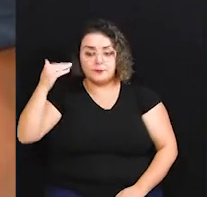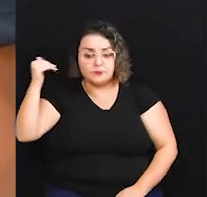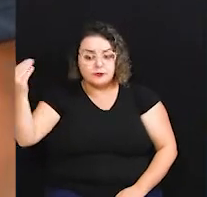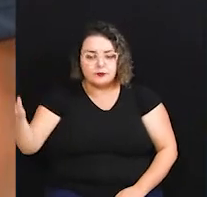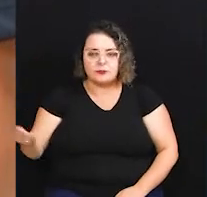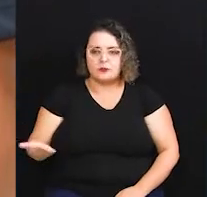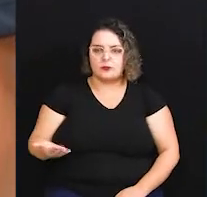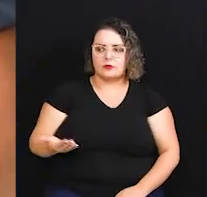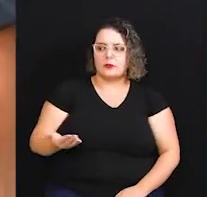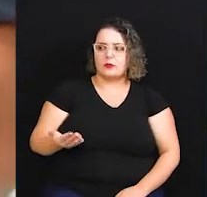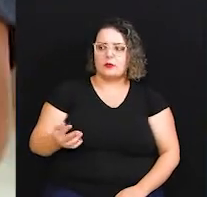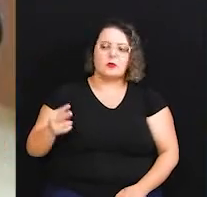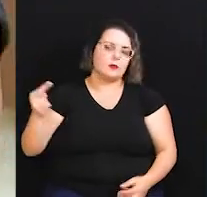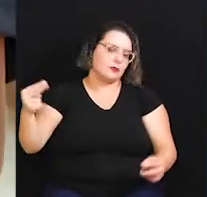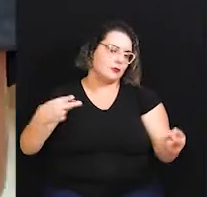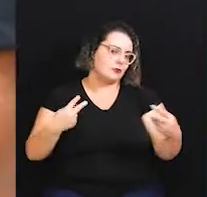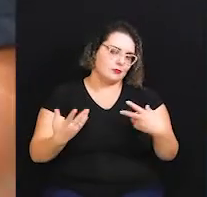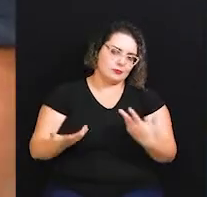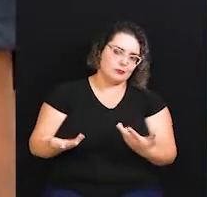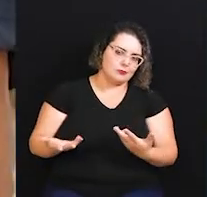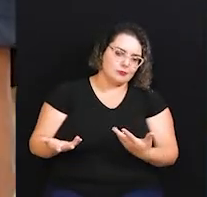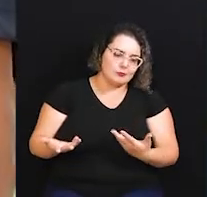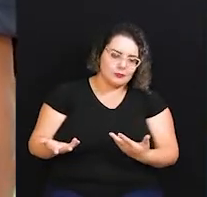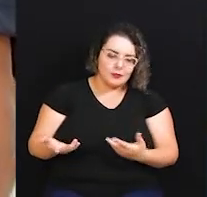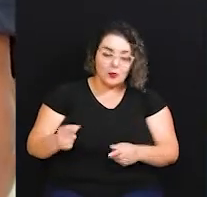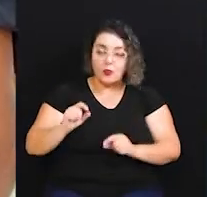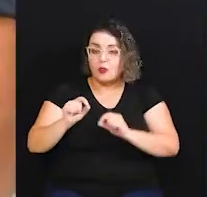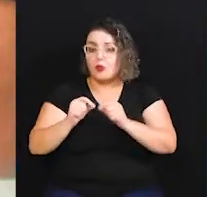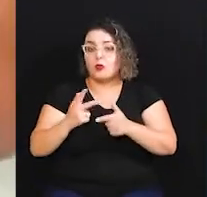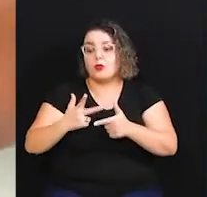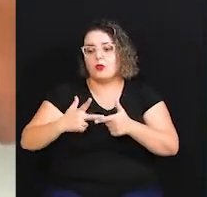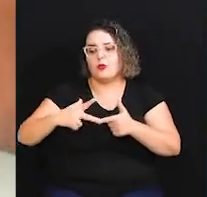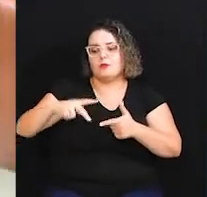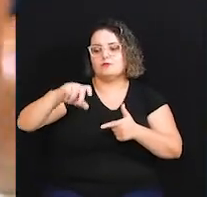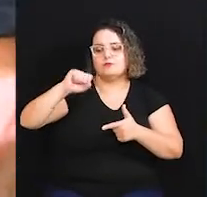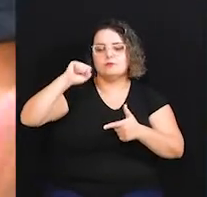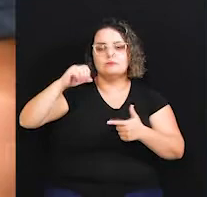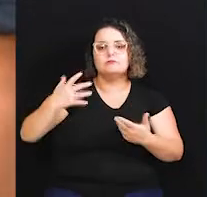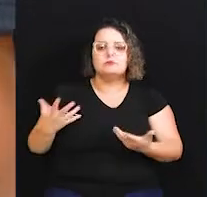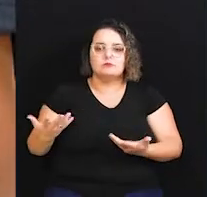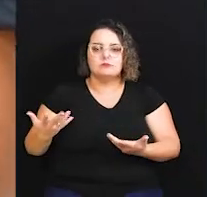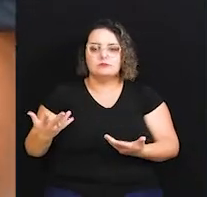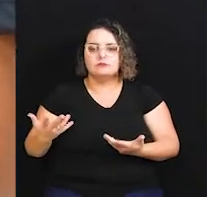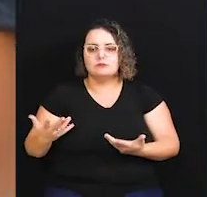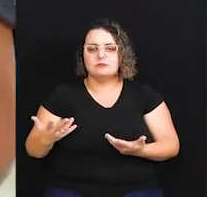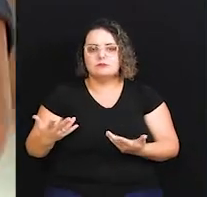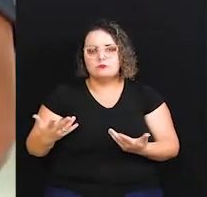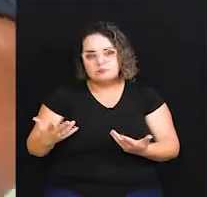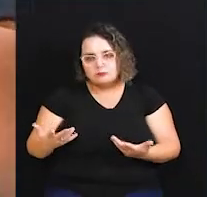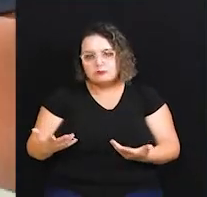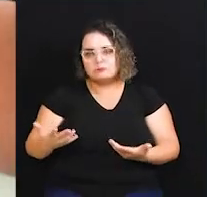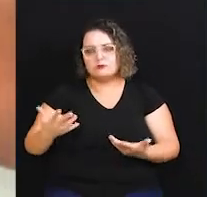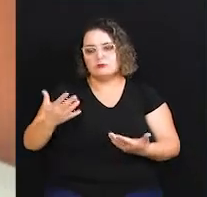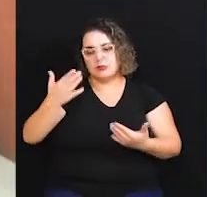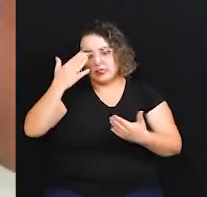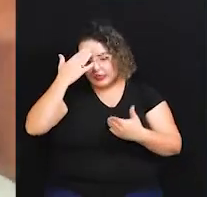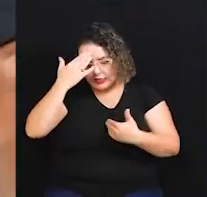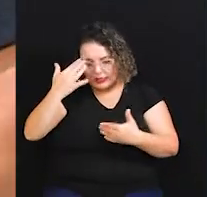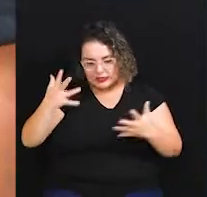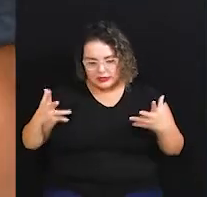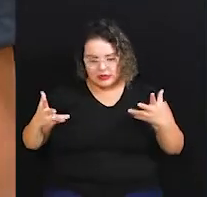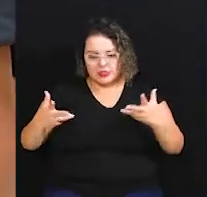de sucesso. Porque as pessoas olham aquilo que a gente conquistou e assim, graças